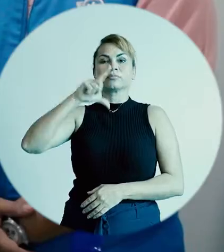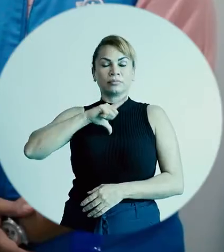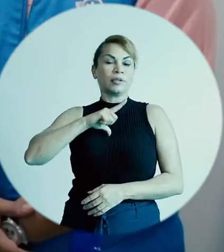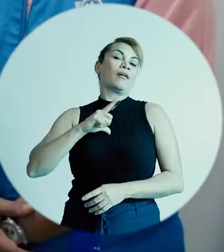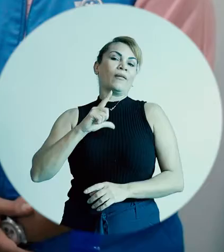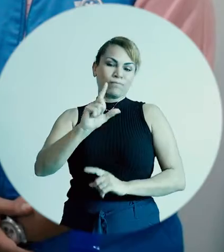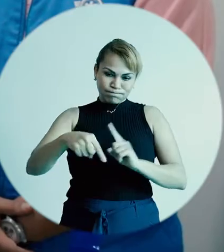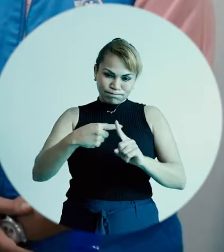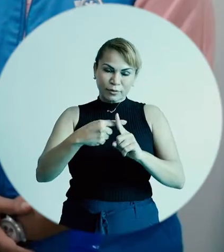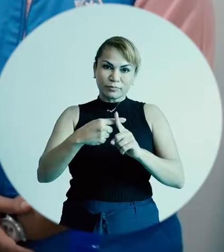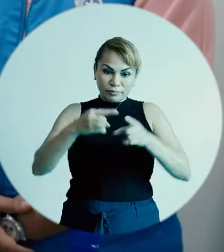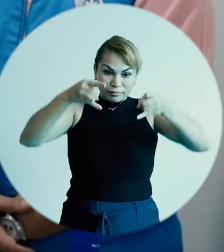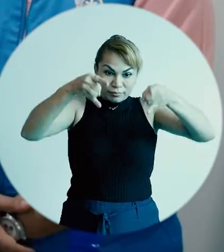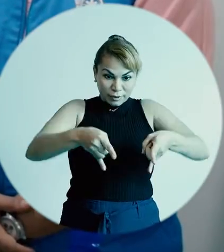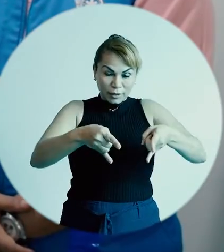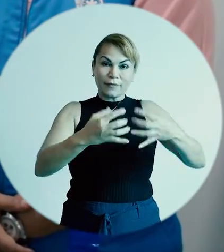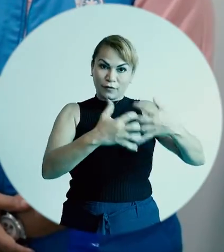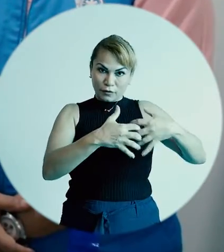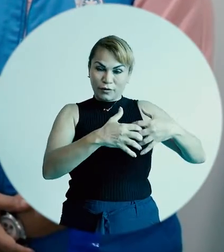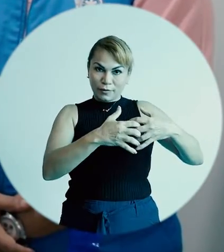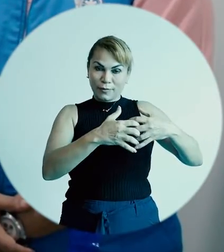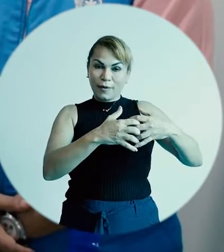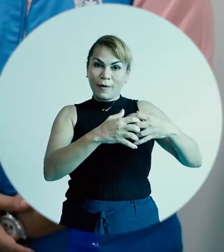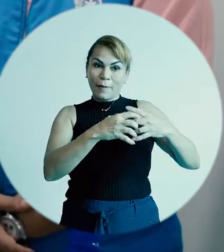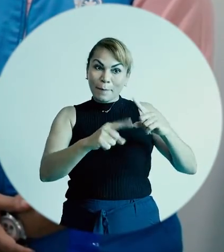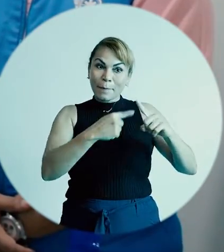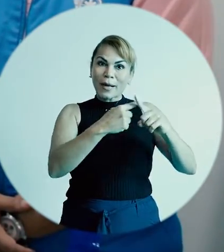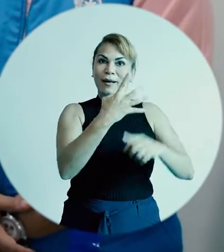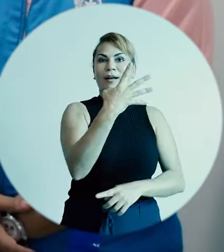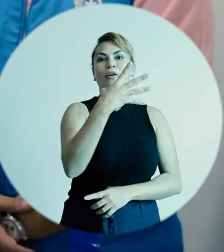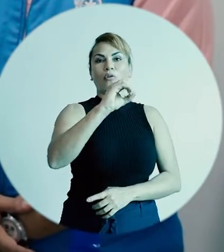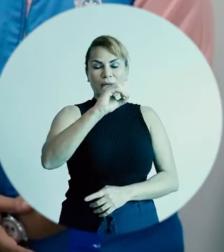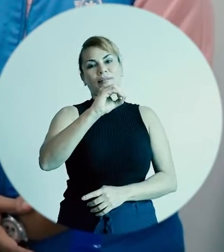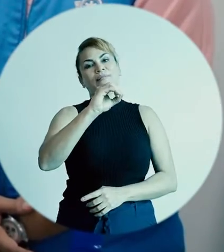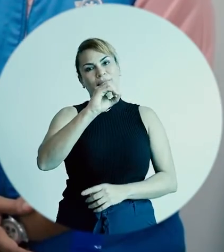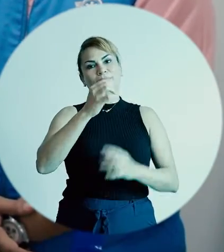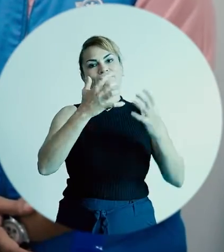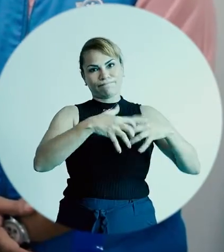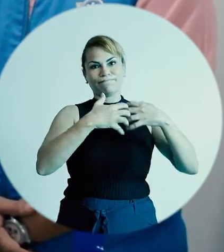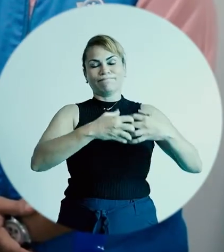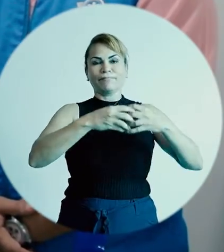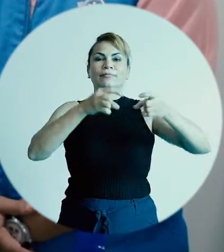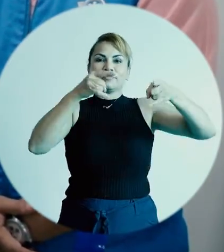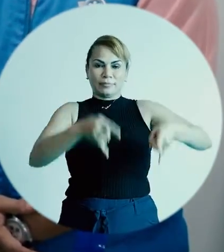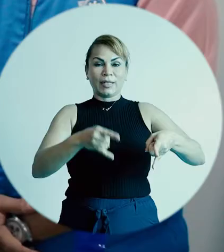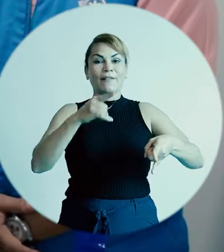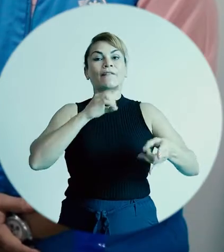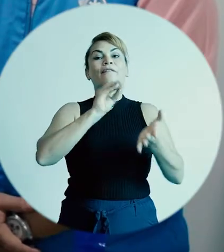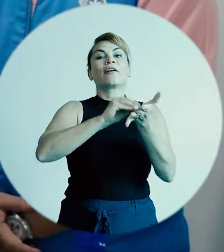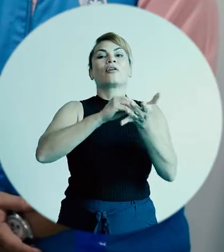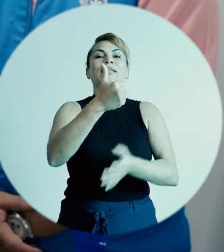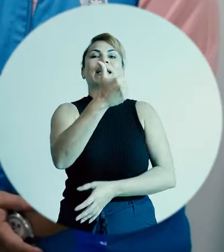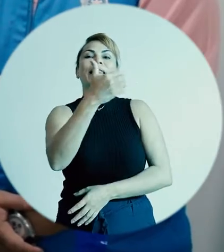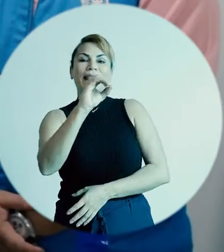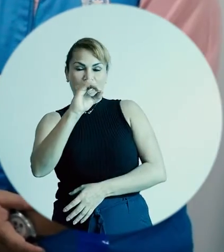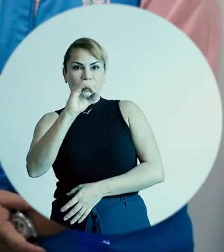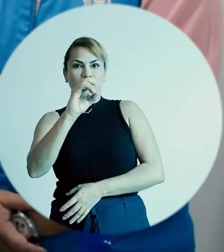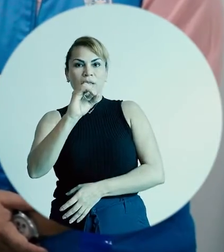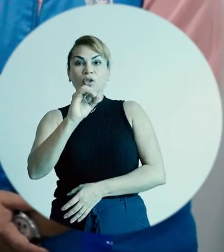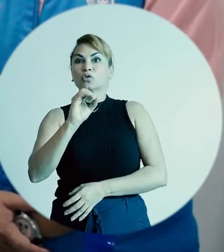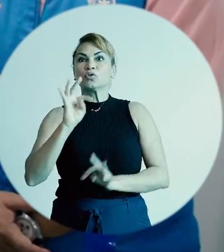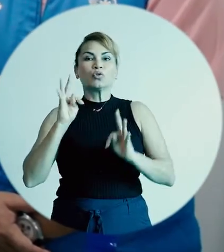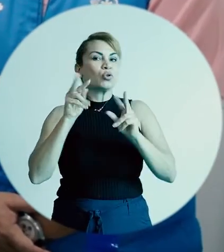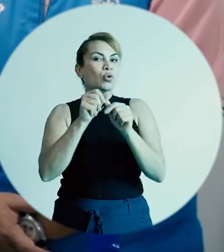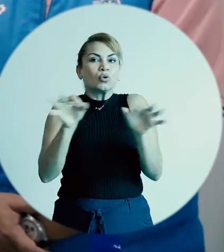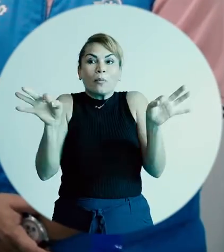nós estamos subindo de 30 leitos funcionantes para 40 leitos funcionantes. Ainda temos 10 montados com todos os